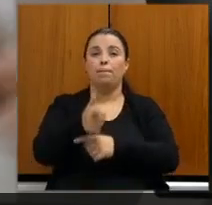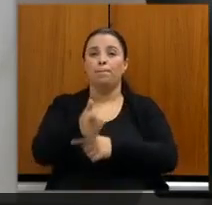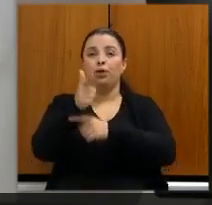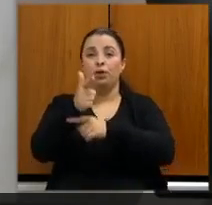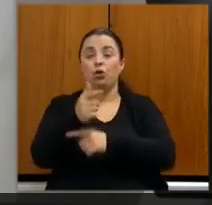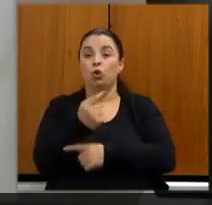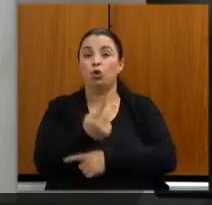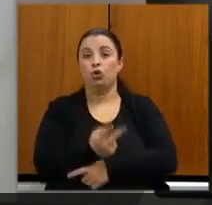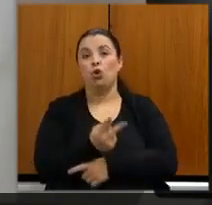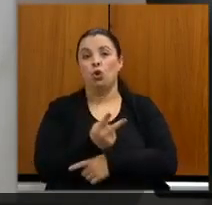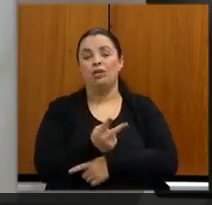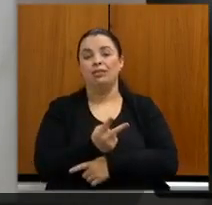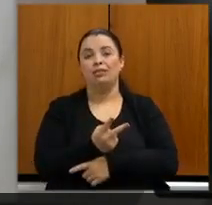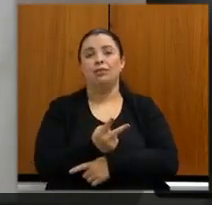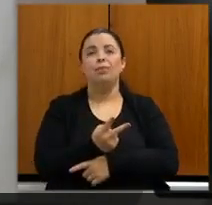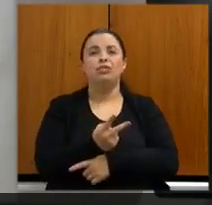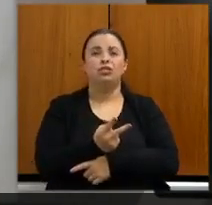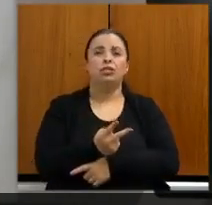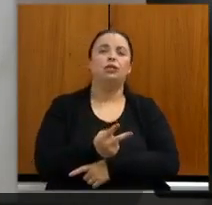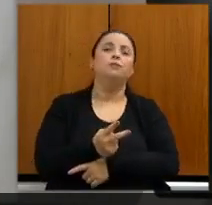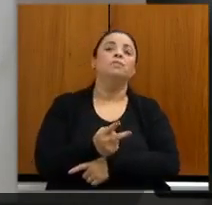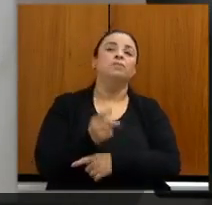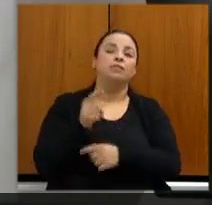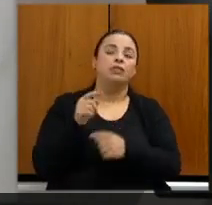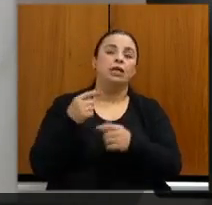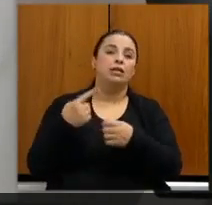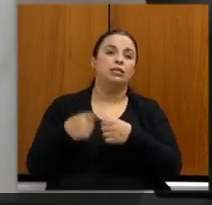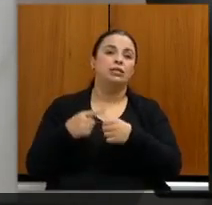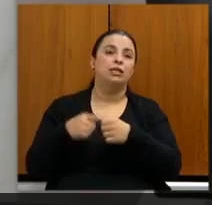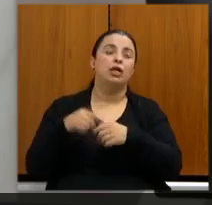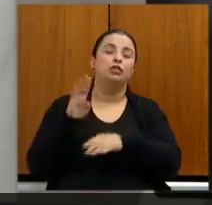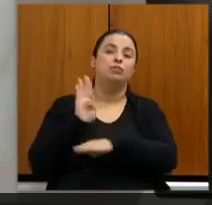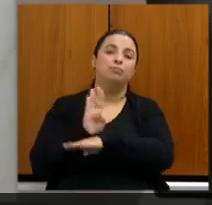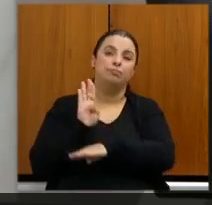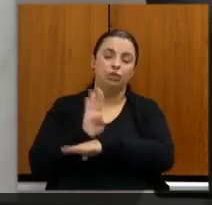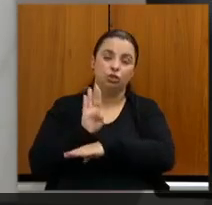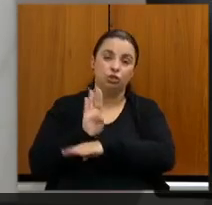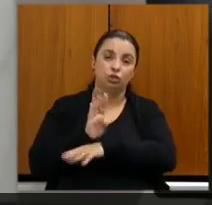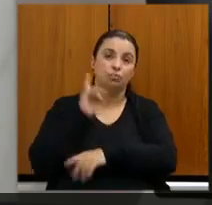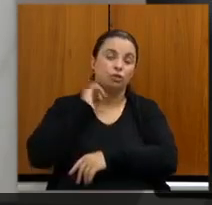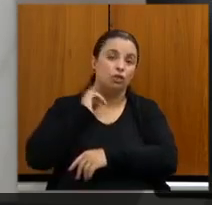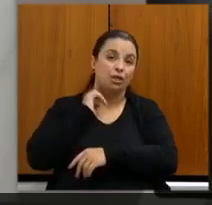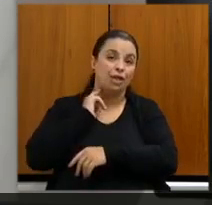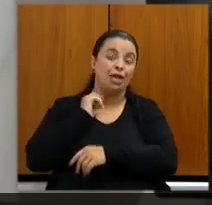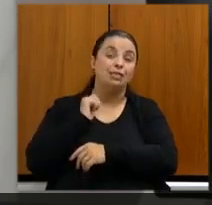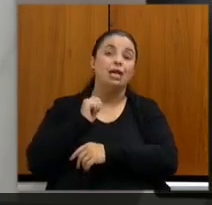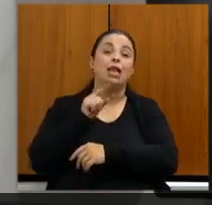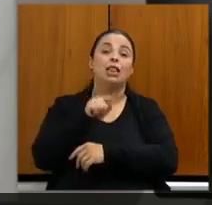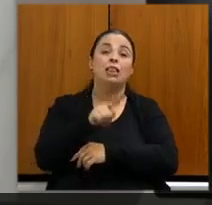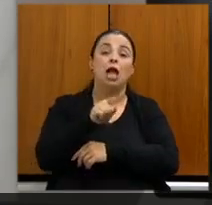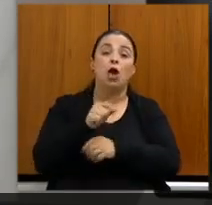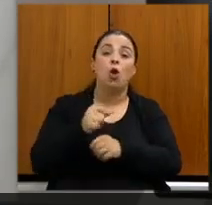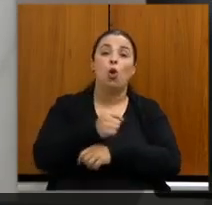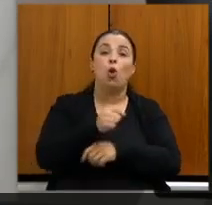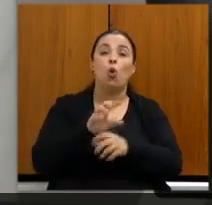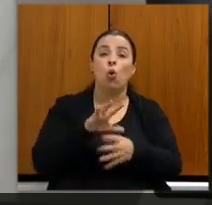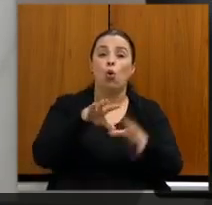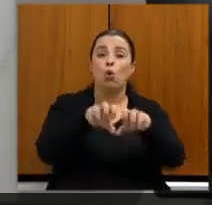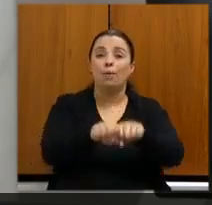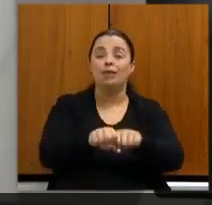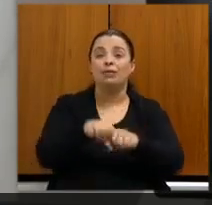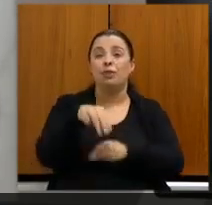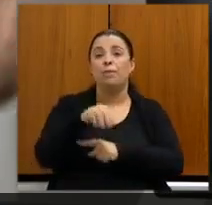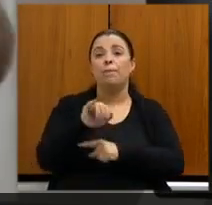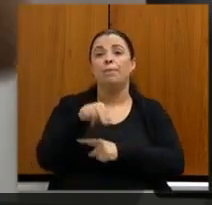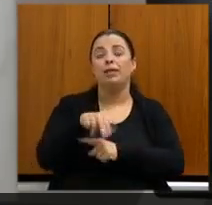em Betim Minas Gerais não ocupação bandeira vermelha porque o prefeito da época né